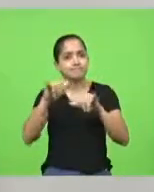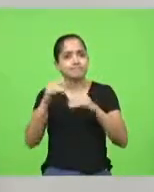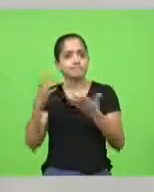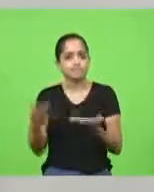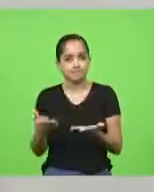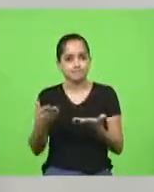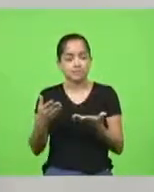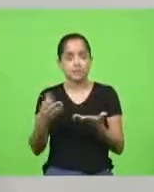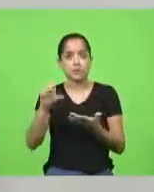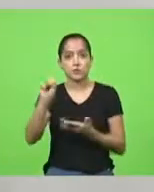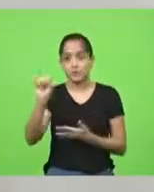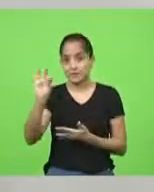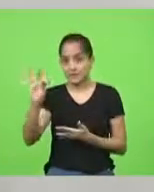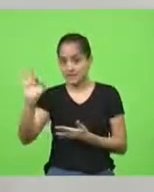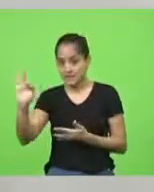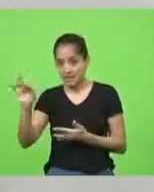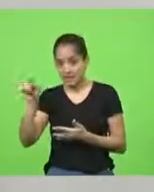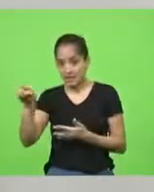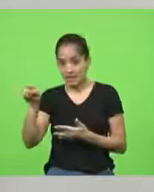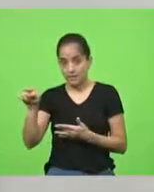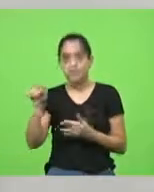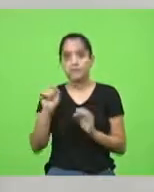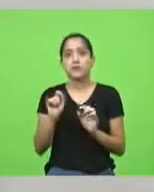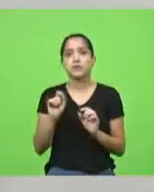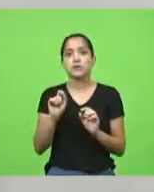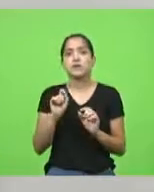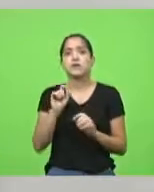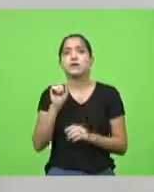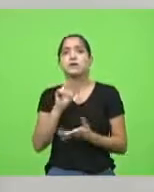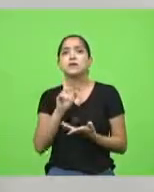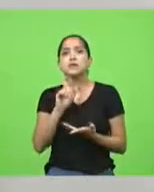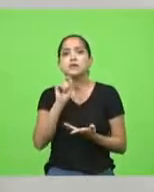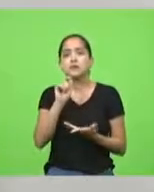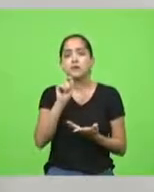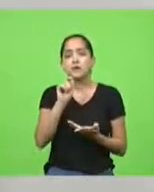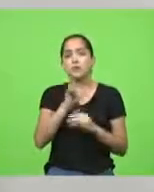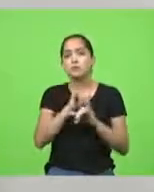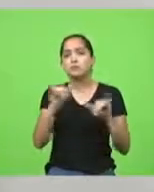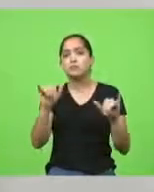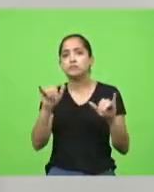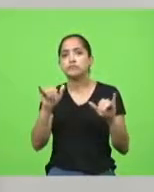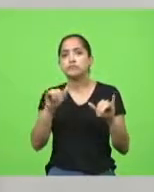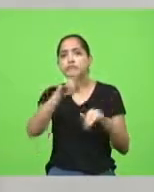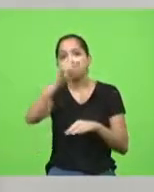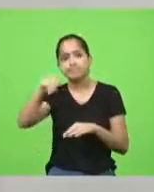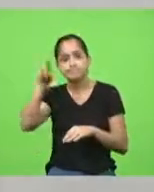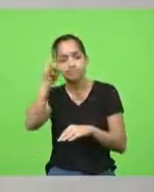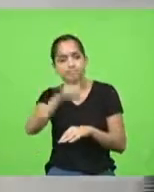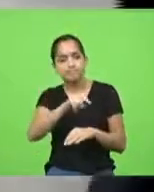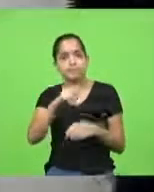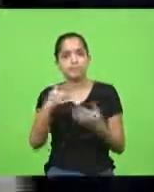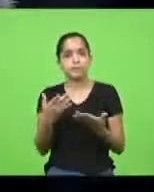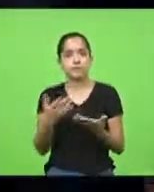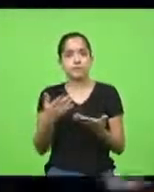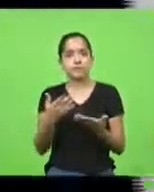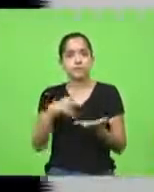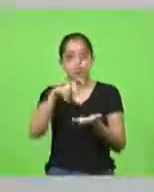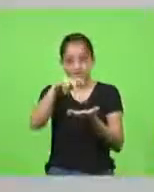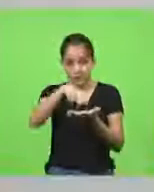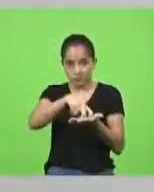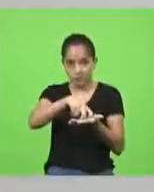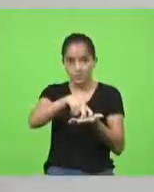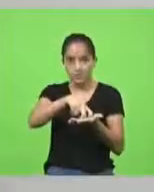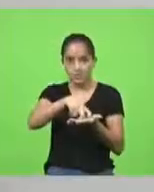Tribunal Federal que simplesmente cancelou as condenações